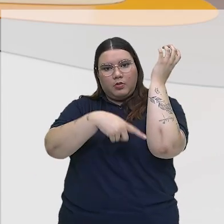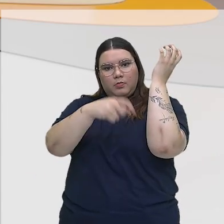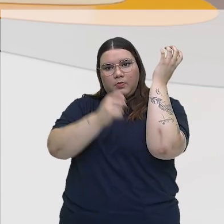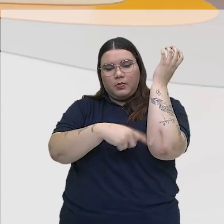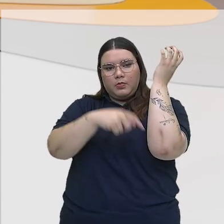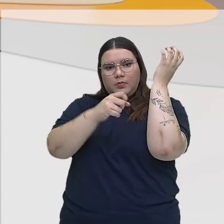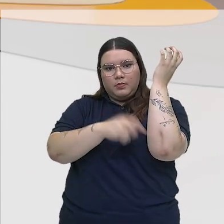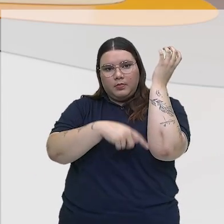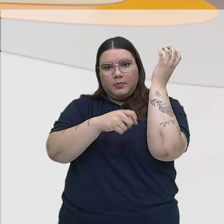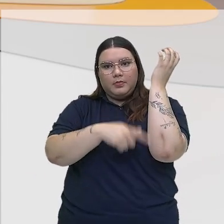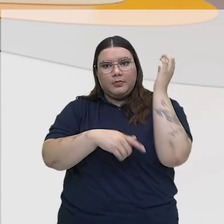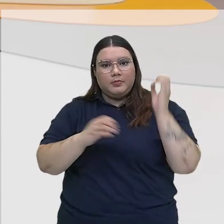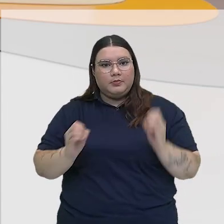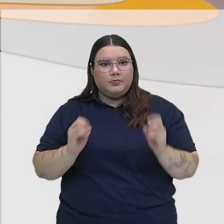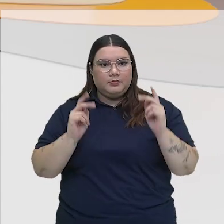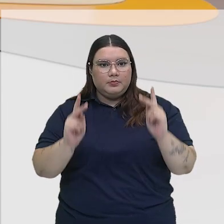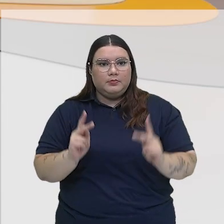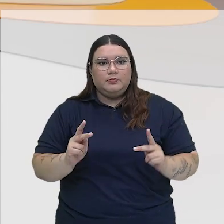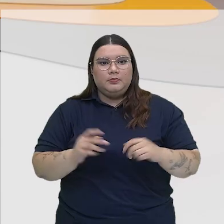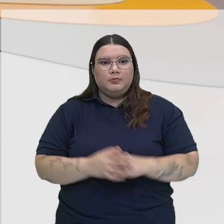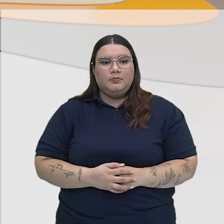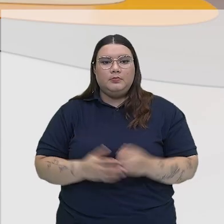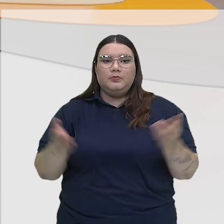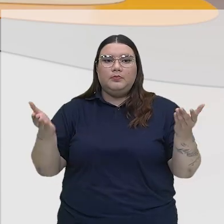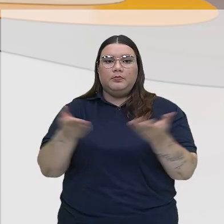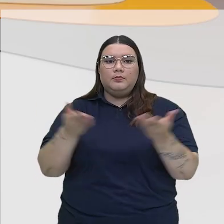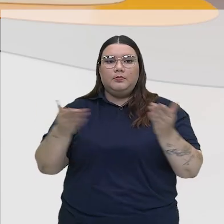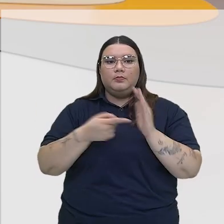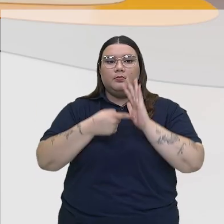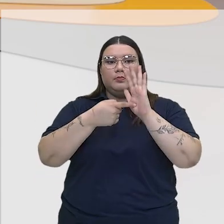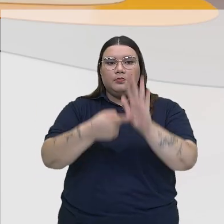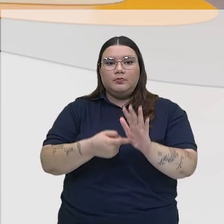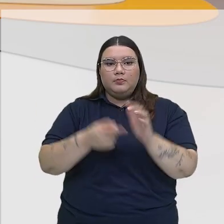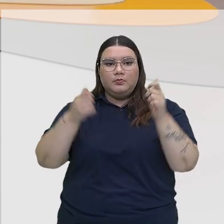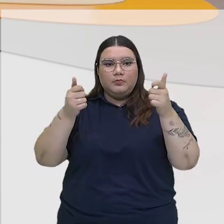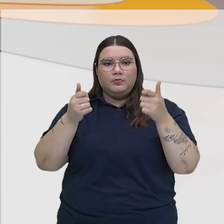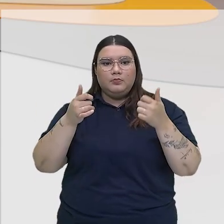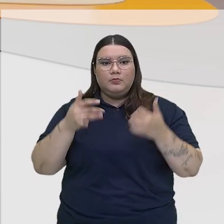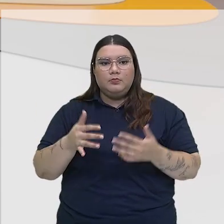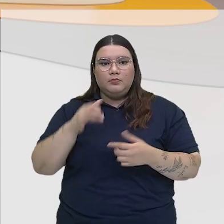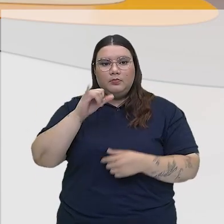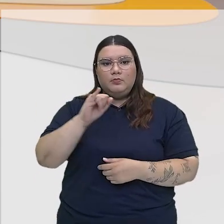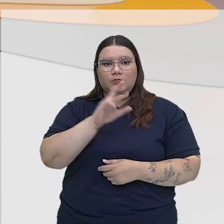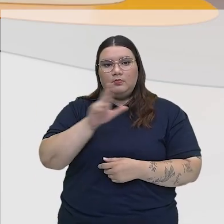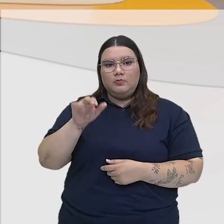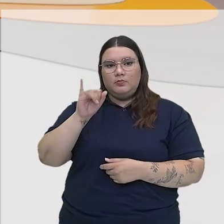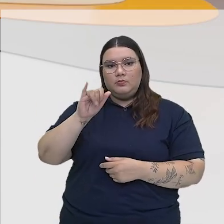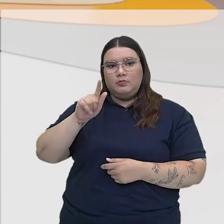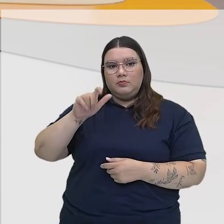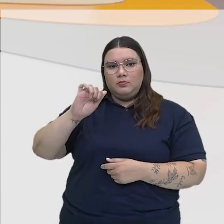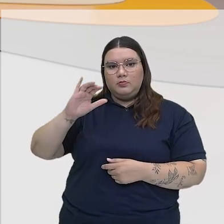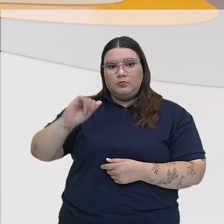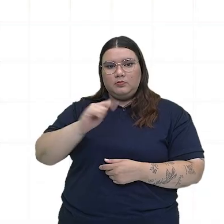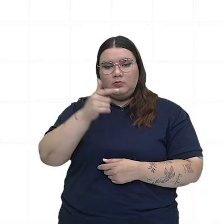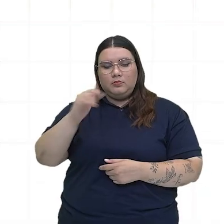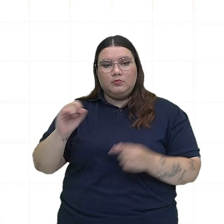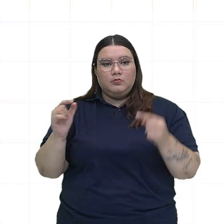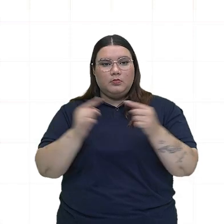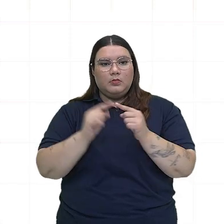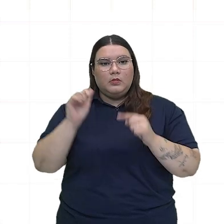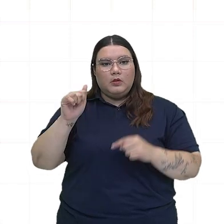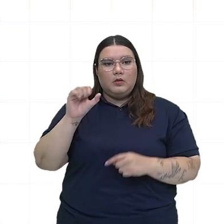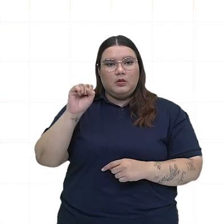forma subsuperficial. E a gente tem agora, vamos falar sobre a irrigação por